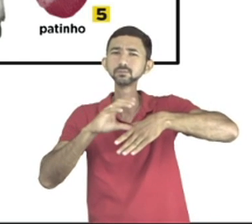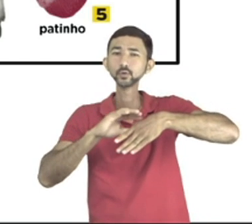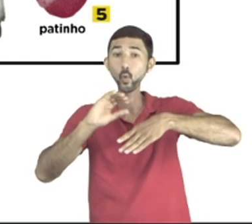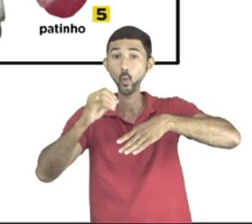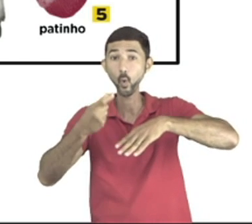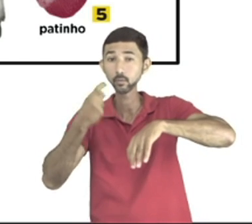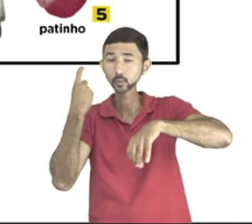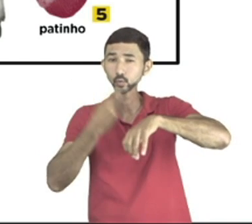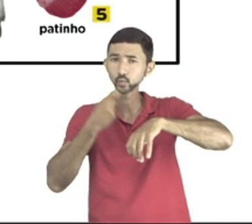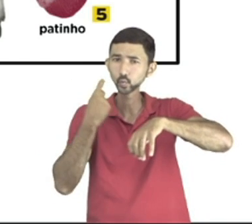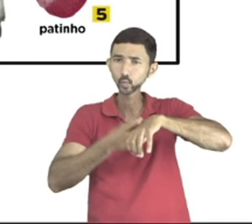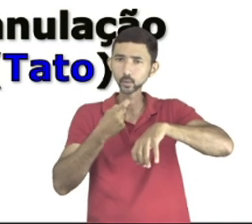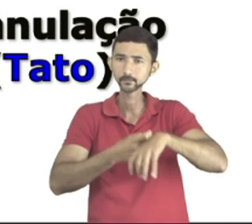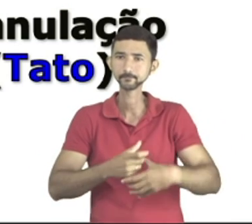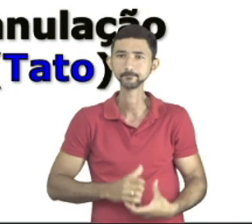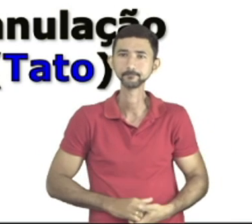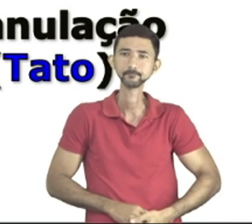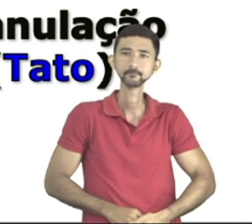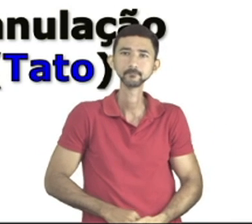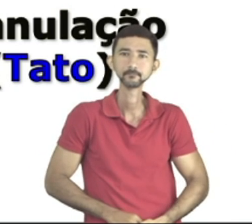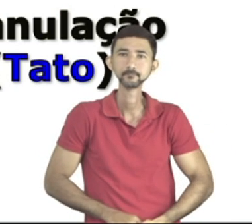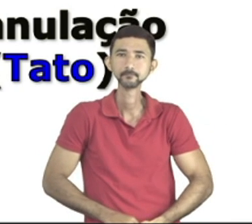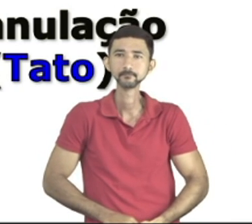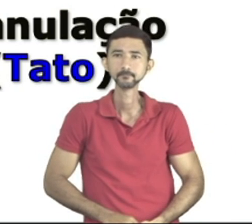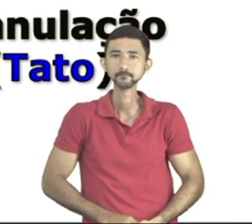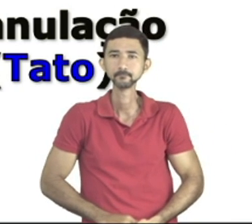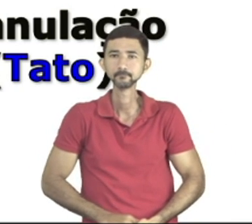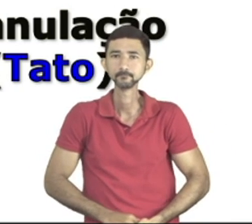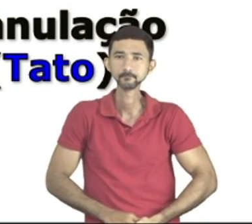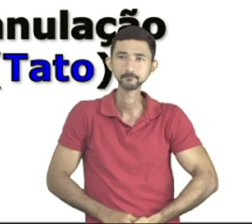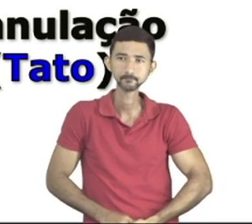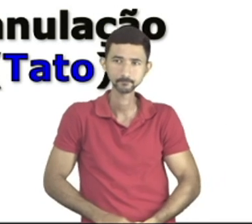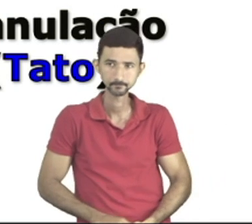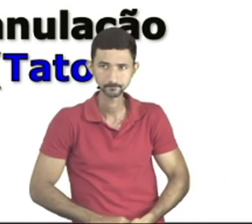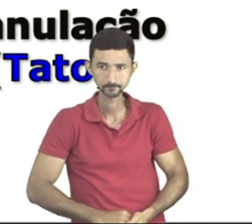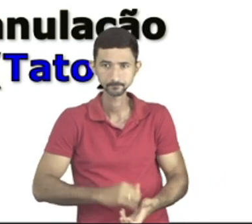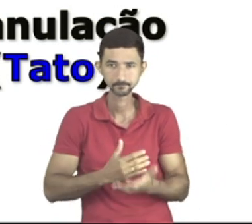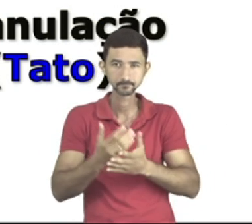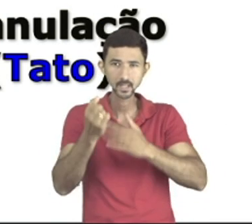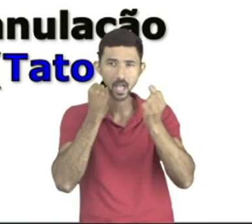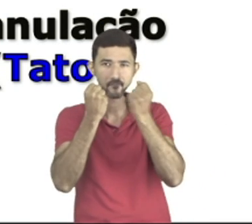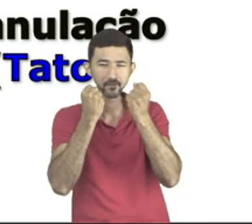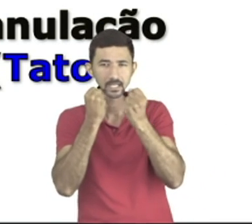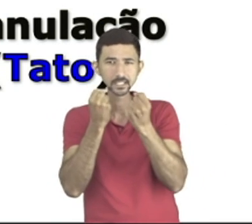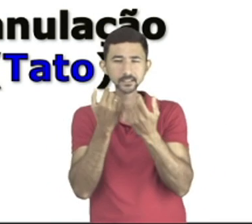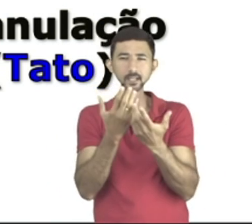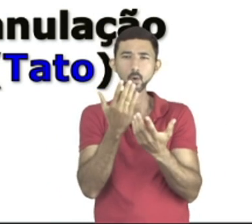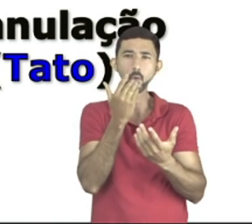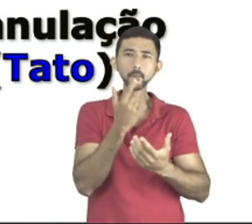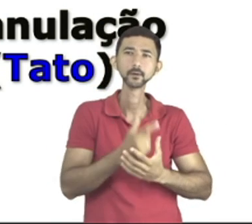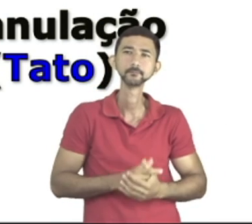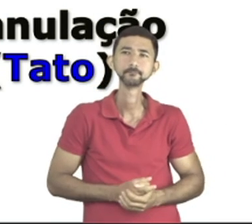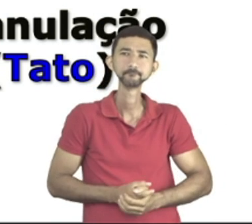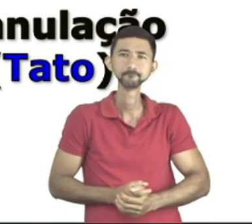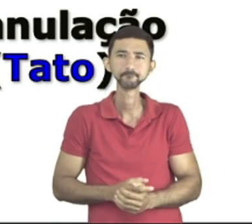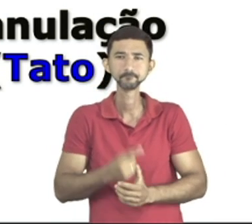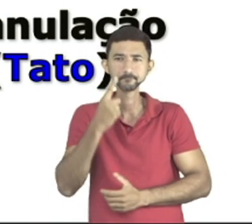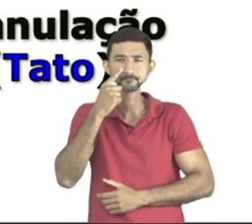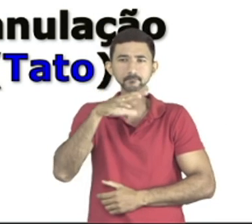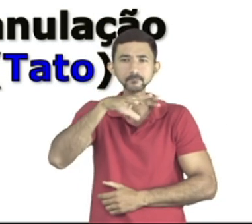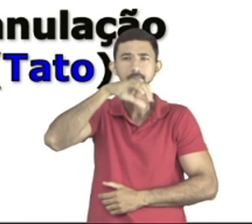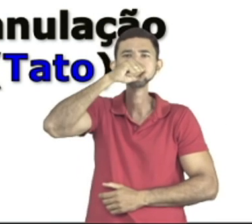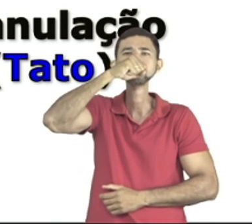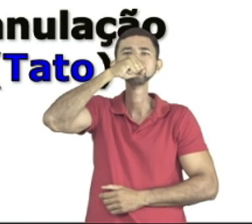mais rígida, mais dura. Tá? Aqui, continuando a avaliação dos alimentos, você vê o